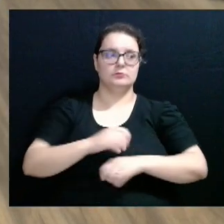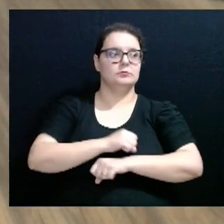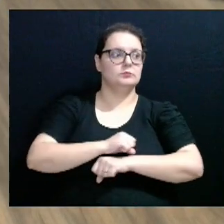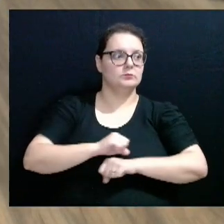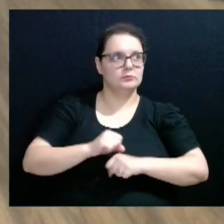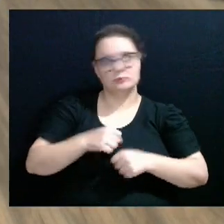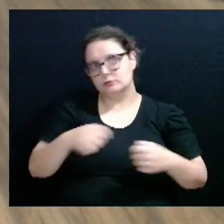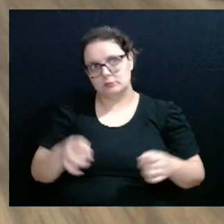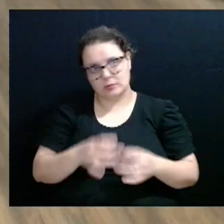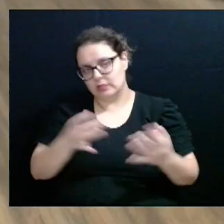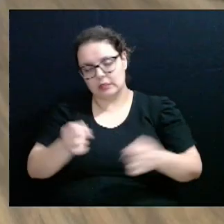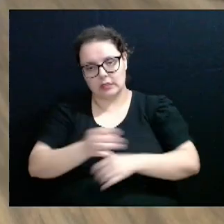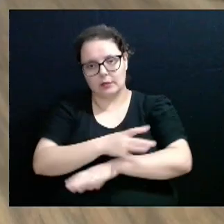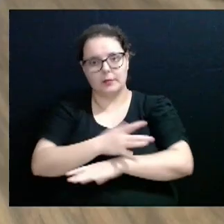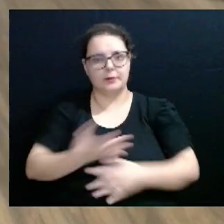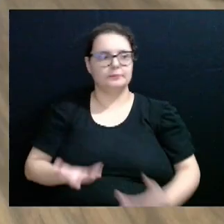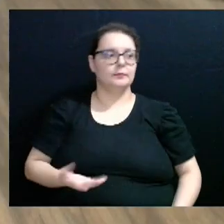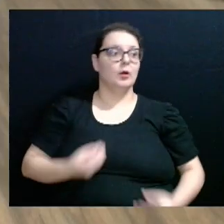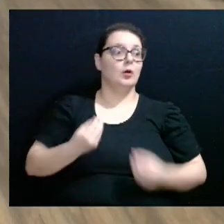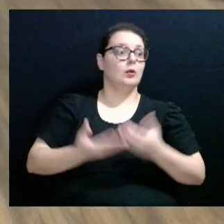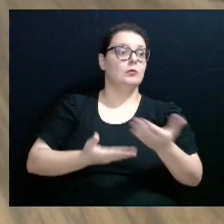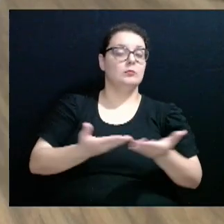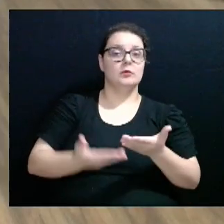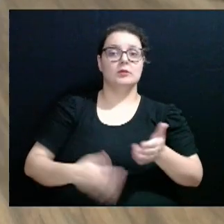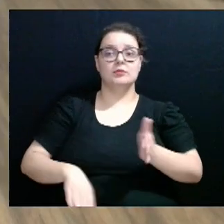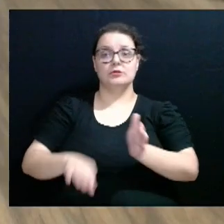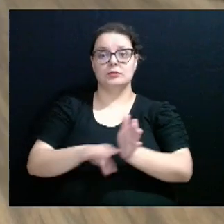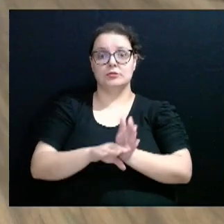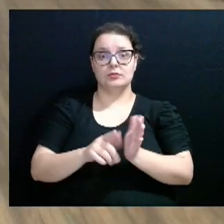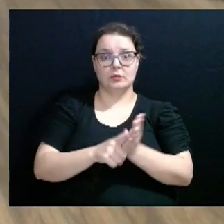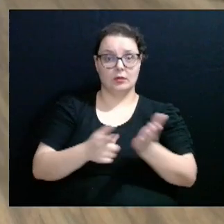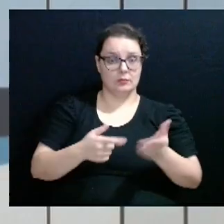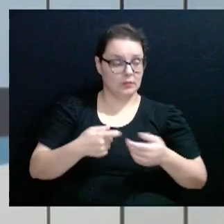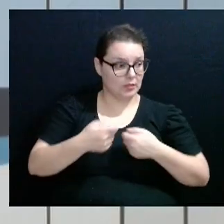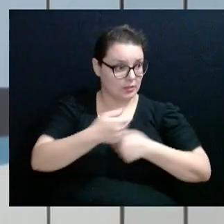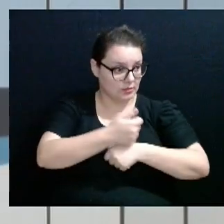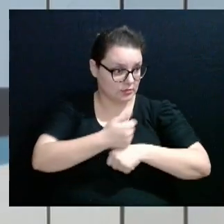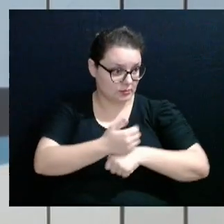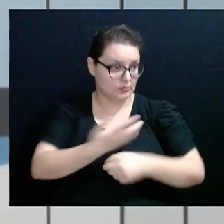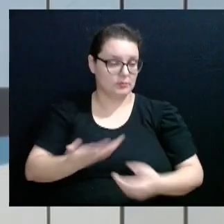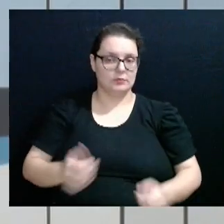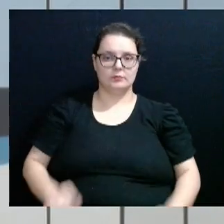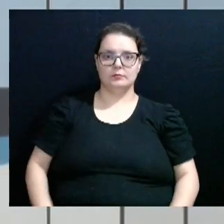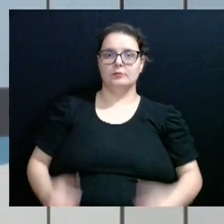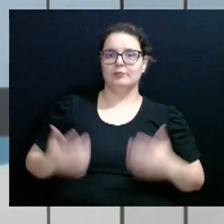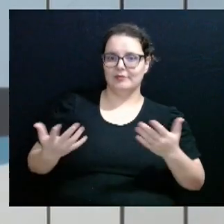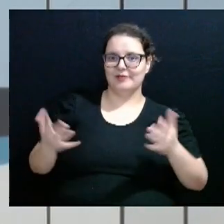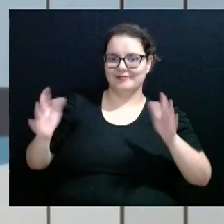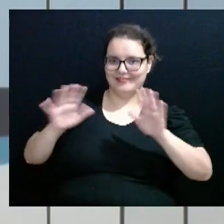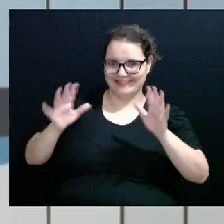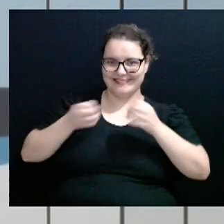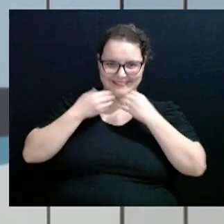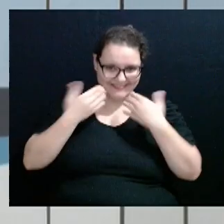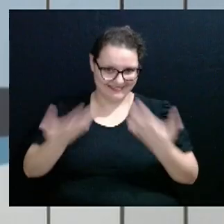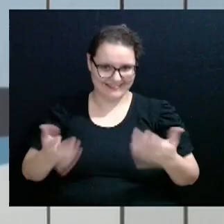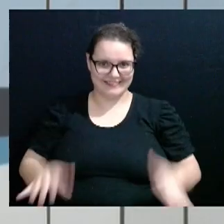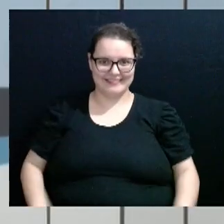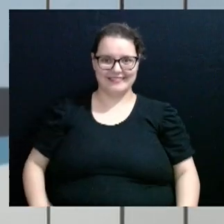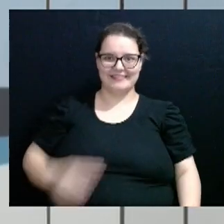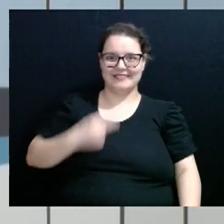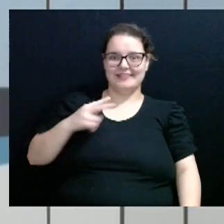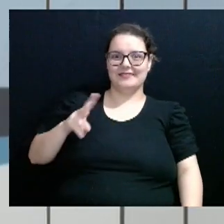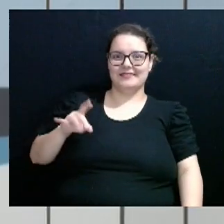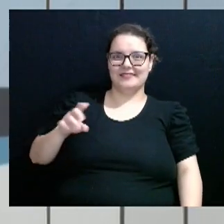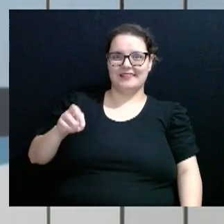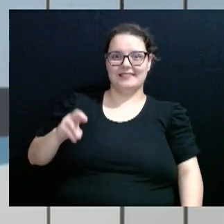situação? Como é que você chegou nesse jornalismo? Bom, olá, tudo bem? Sou o Vitor, sou jornalista da Alma